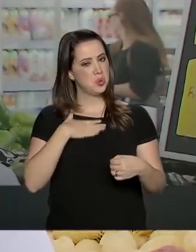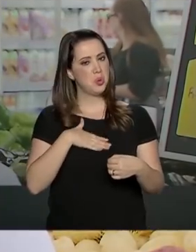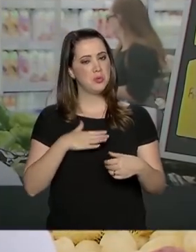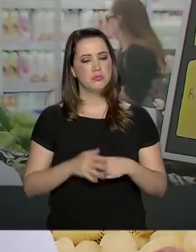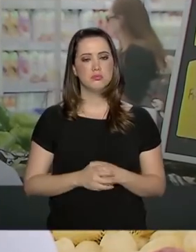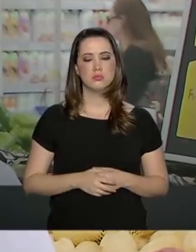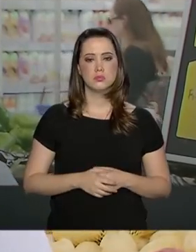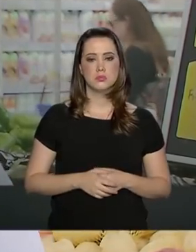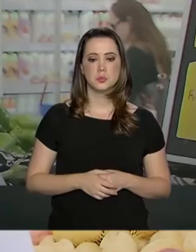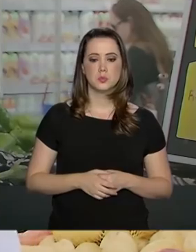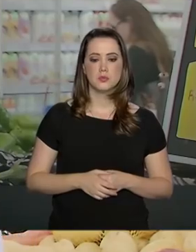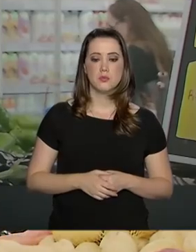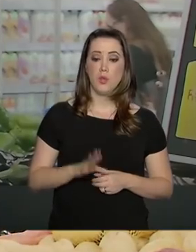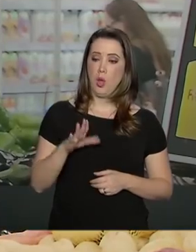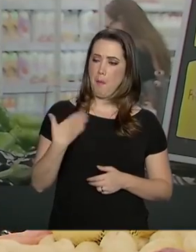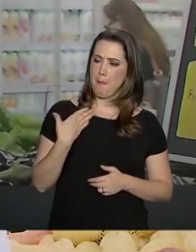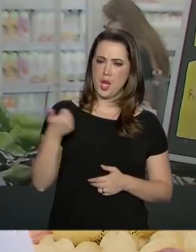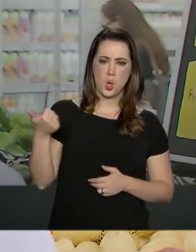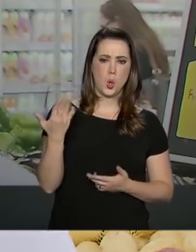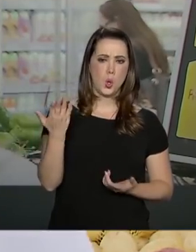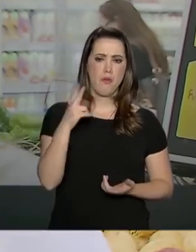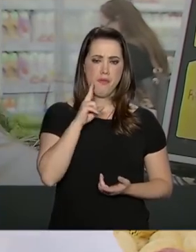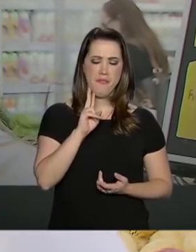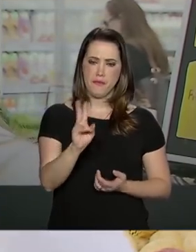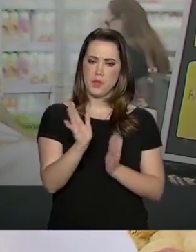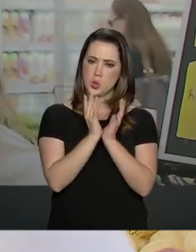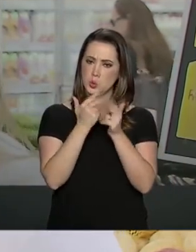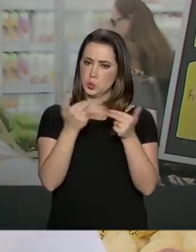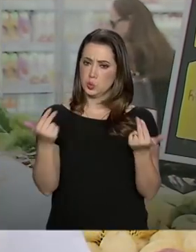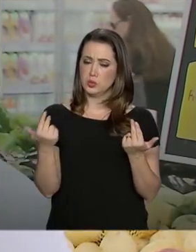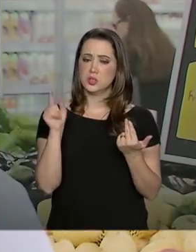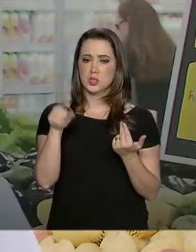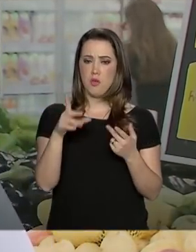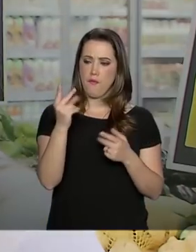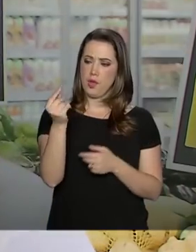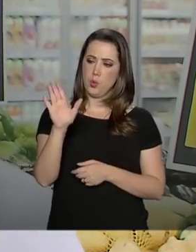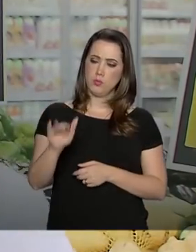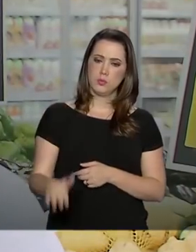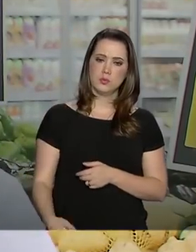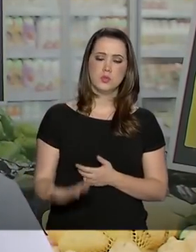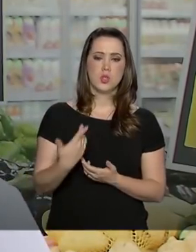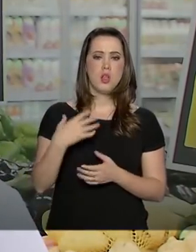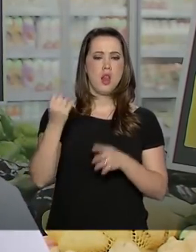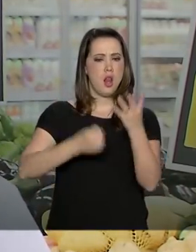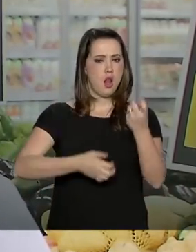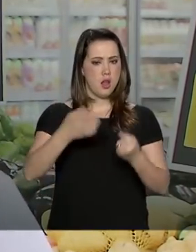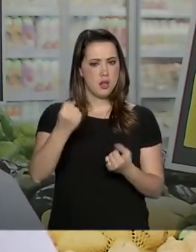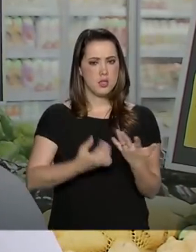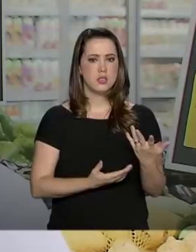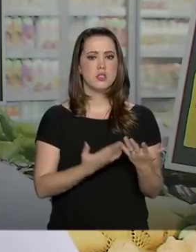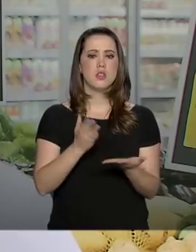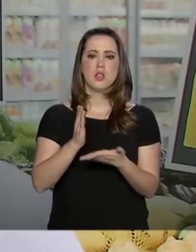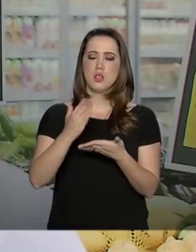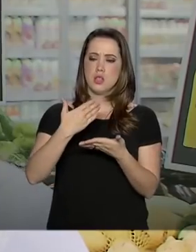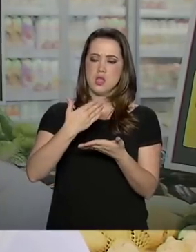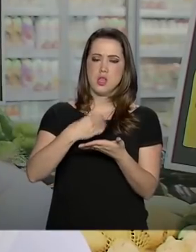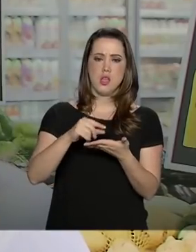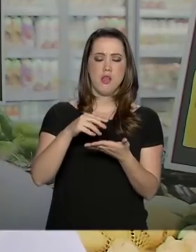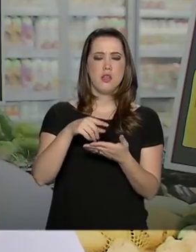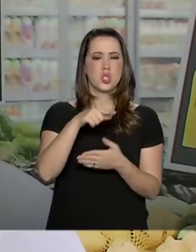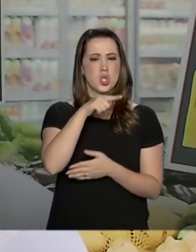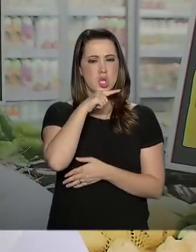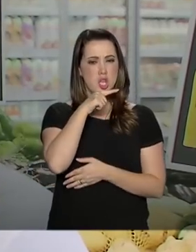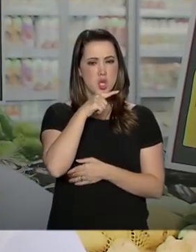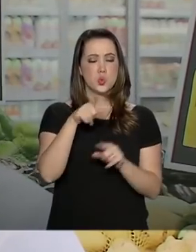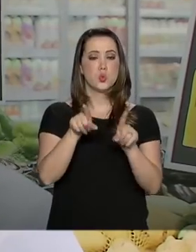mais acessíveis, principalmente no hortifruti. Assim, achei que houve uma baixa de preço. Laticínios, essas coisas, queijos, leites, assim, também